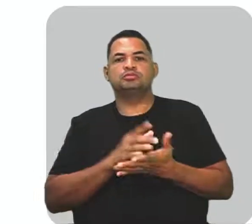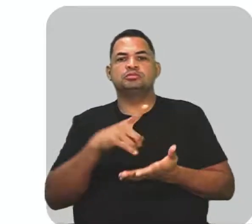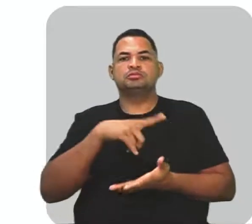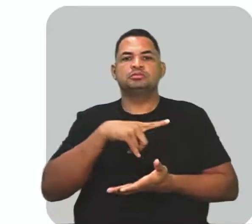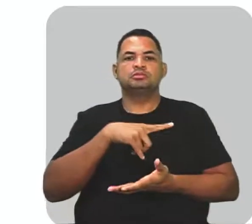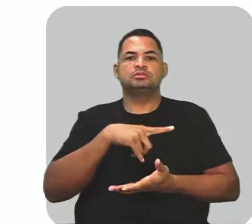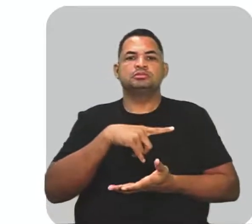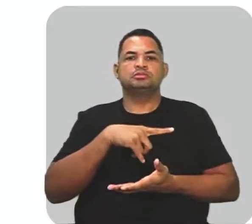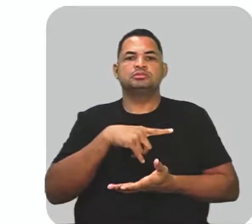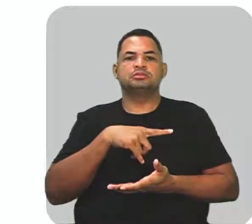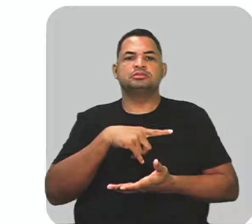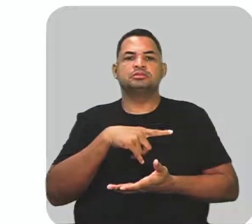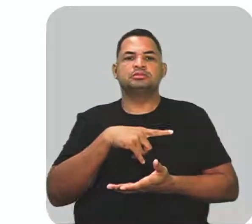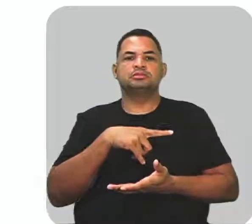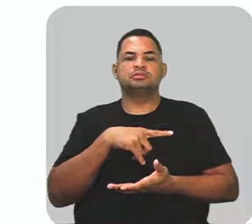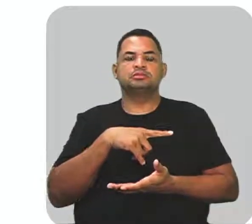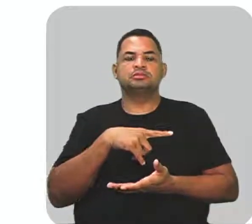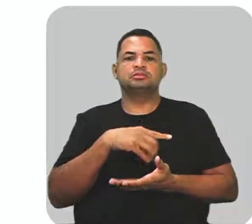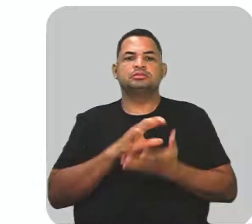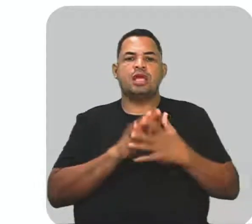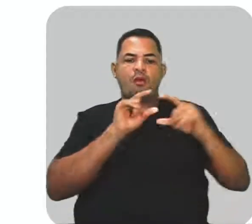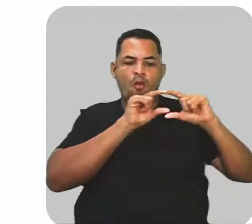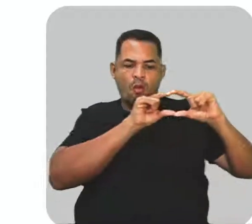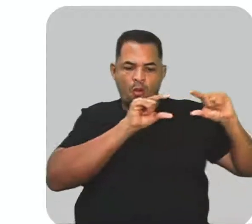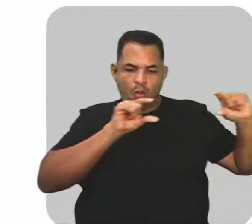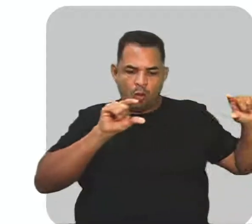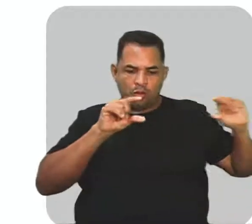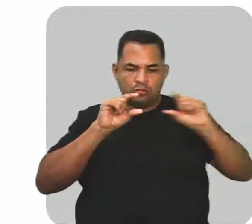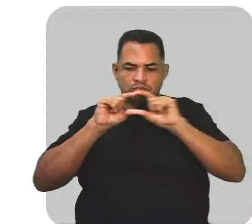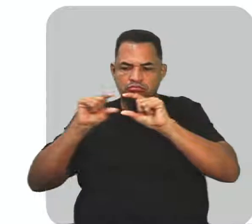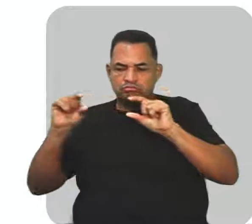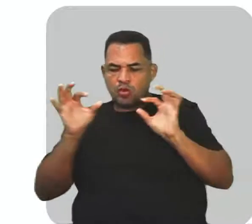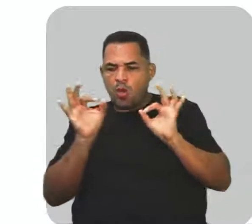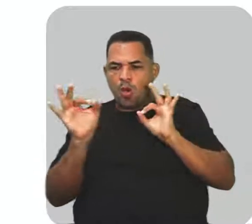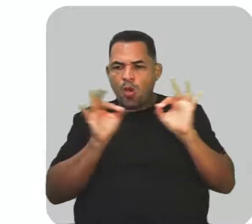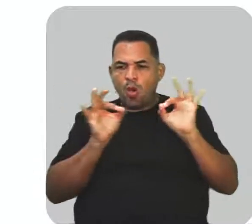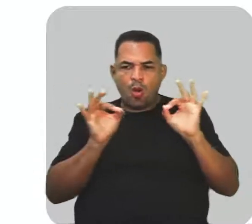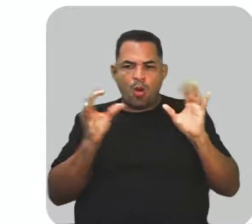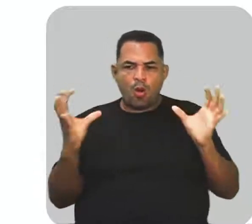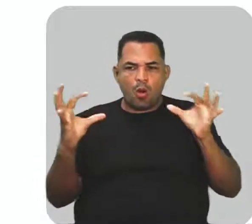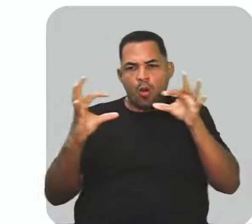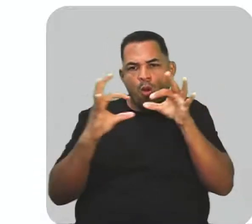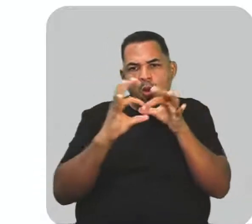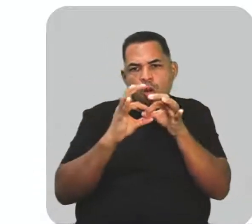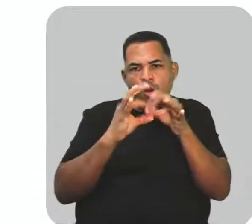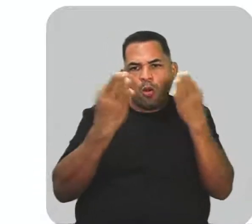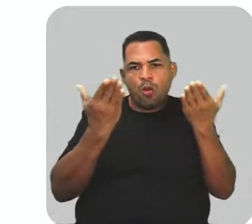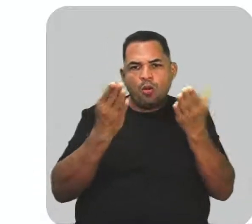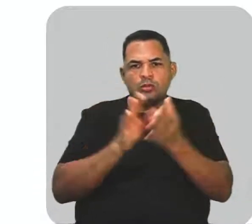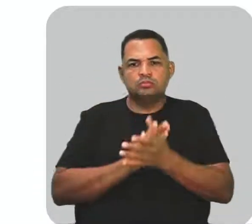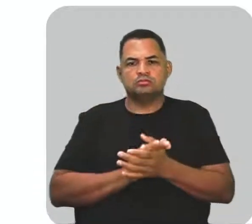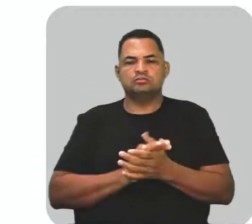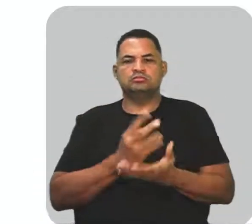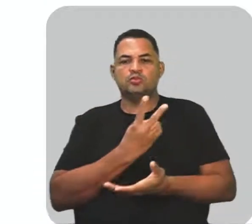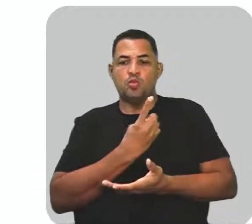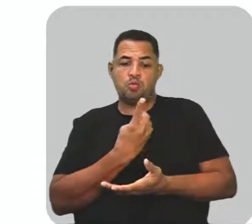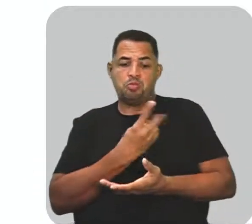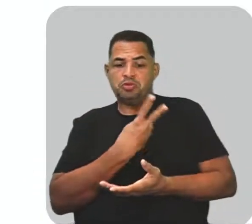aí, né? De uma frase organizada em oração ou